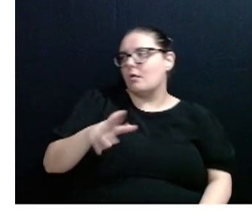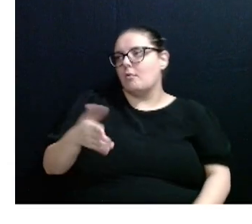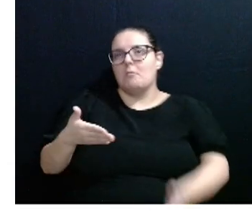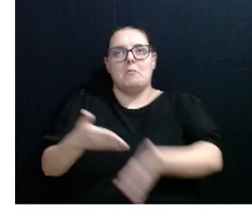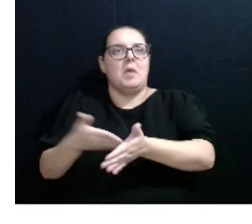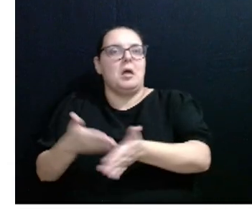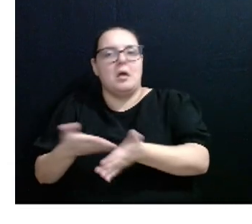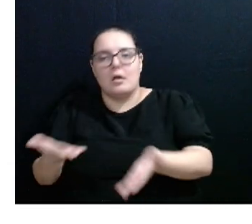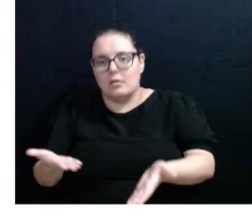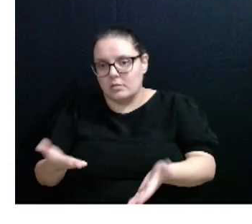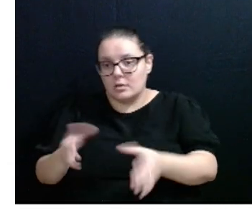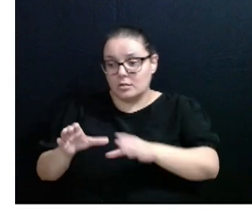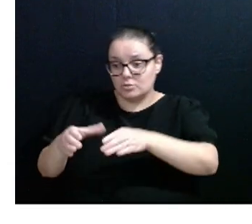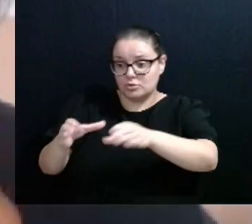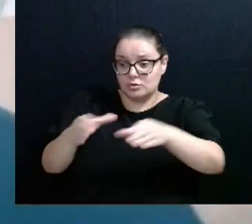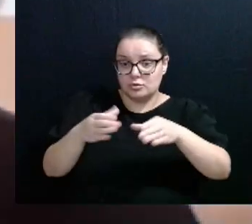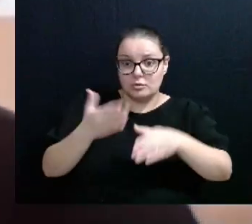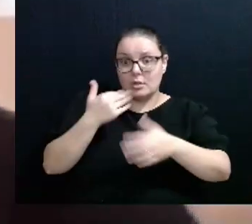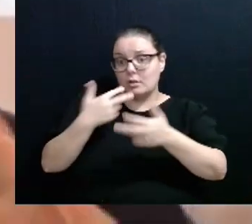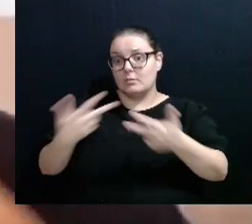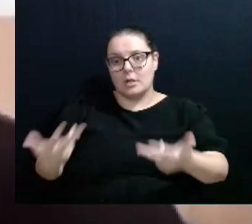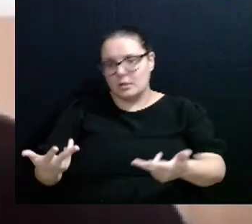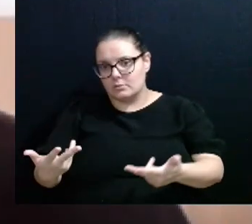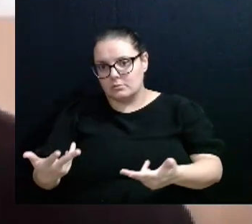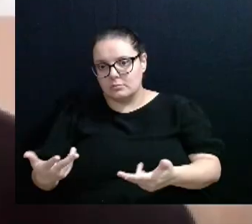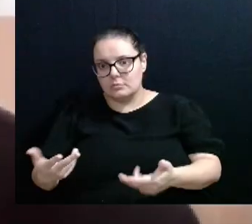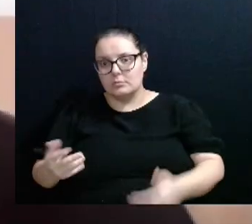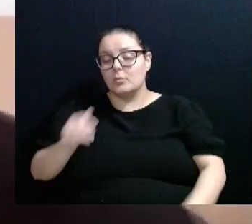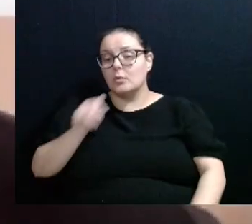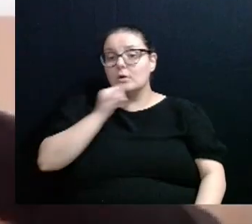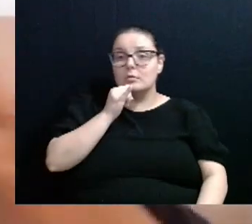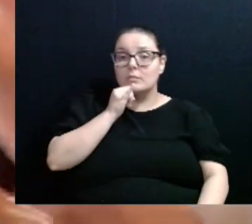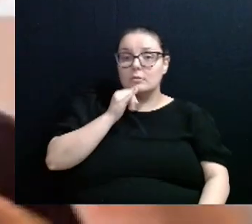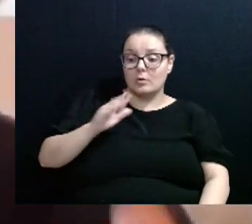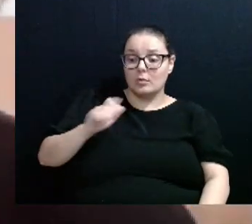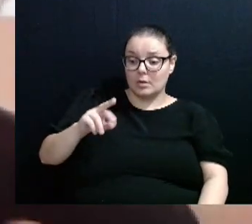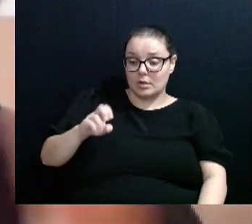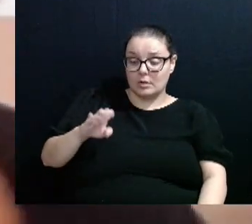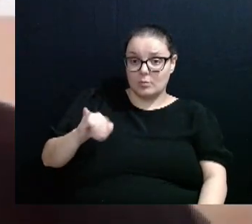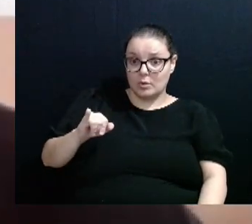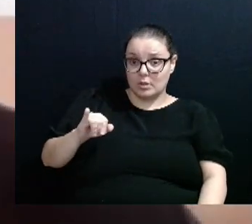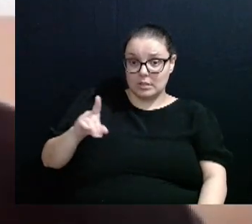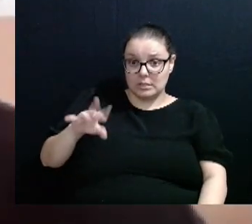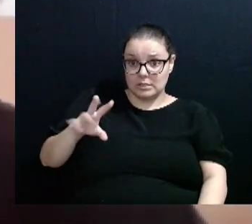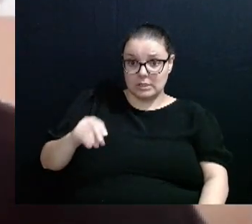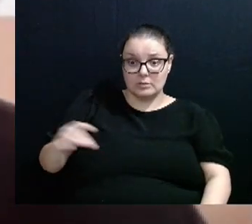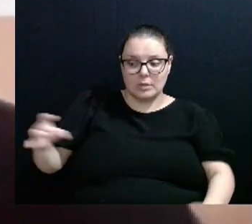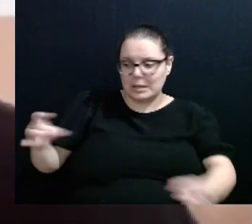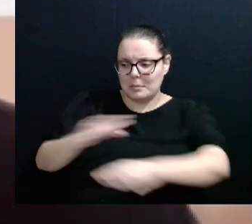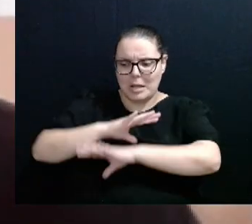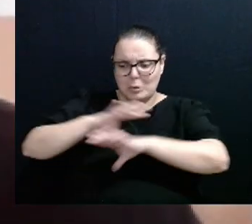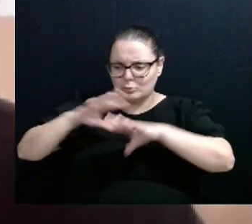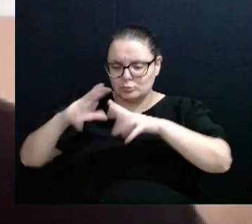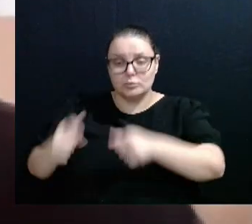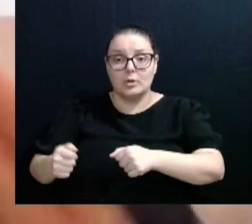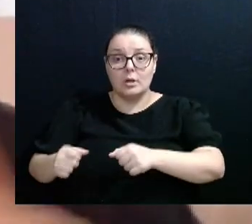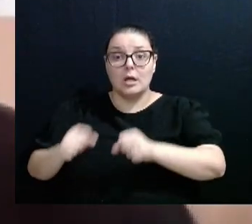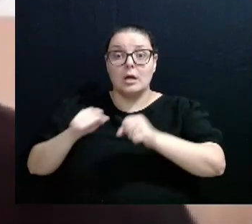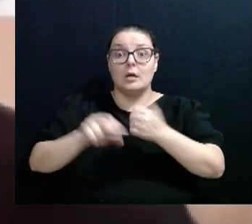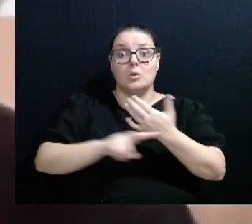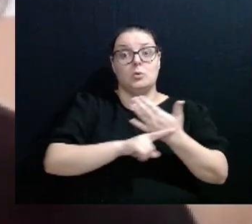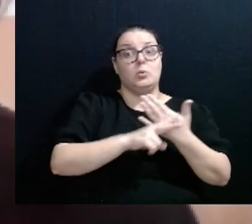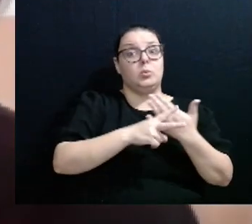grupos alimentares, como, por exemplo, tirar o carboidrato de uma vez, pode até dar um efeito